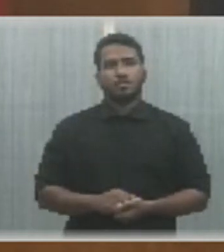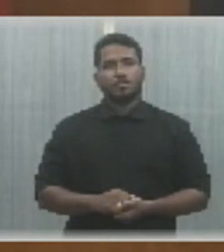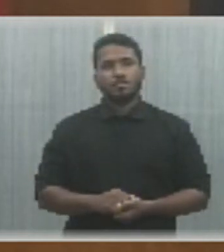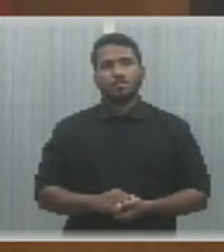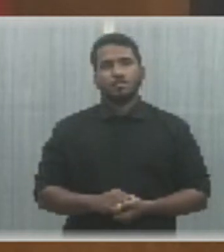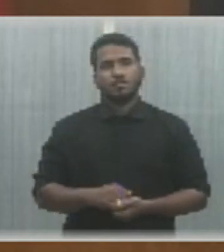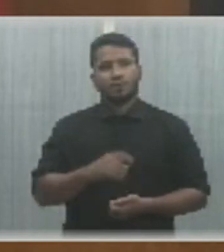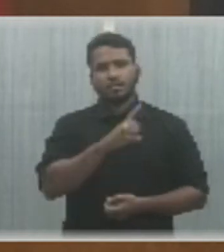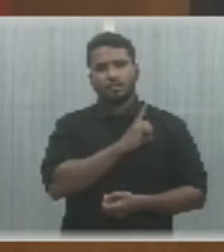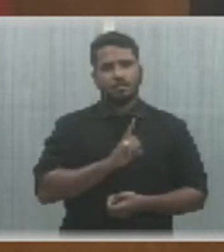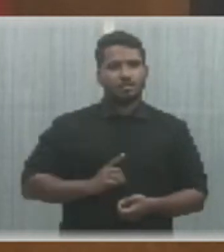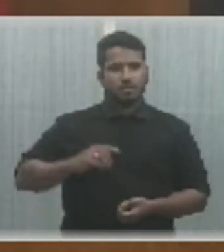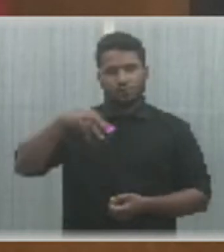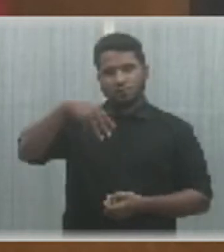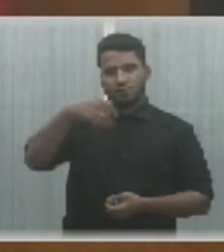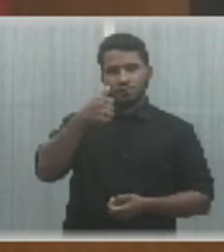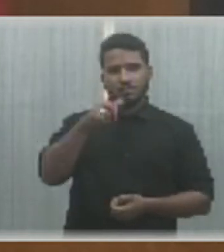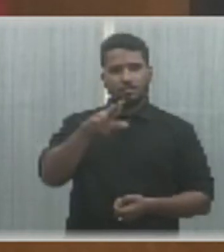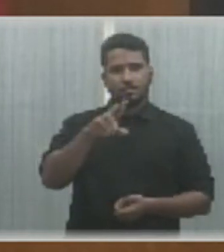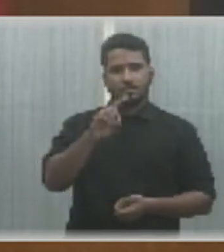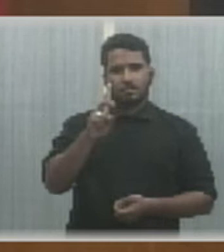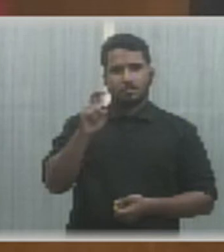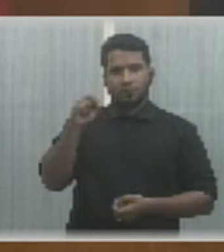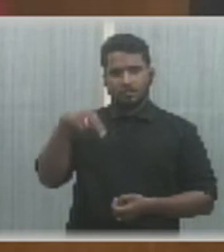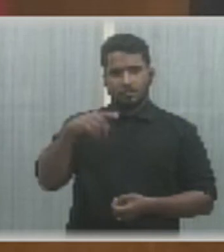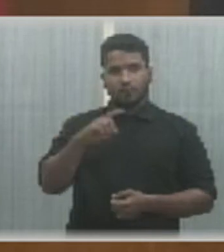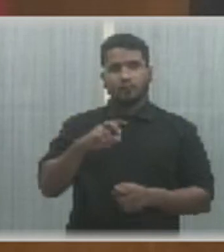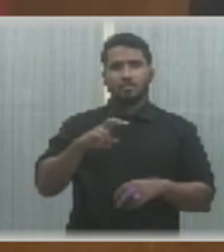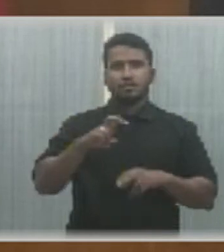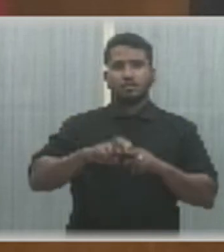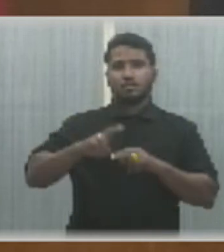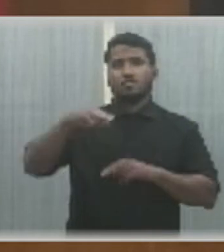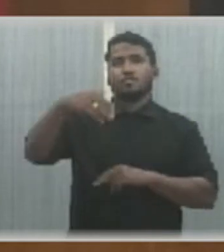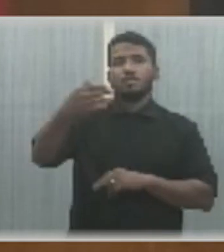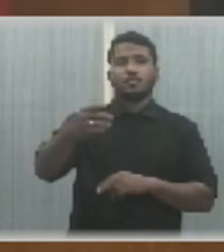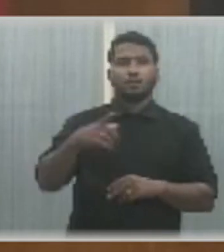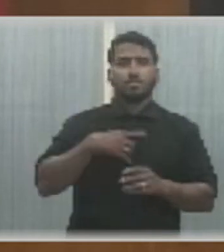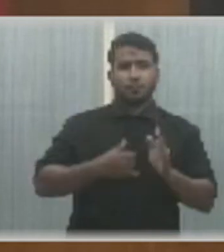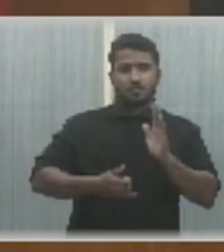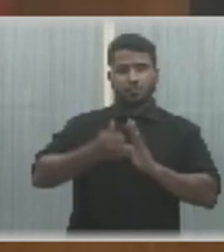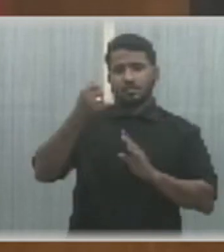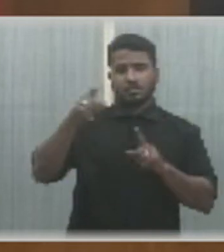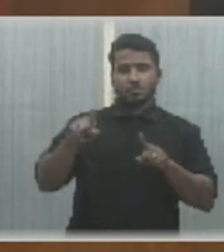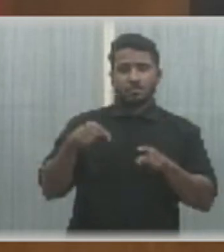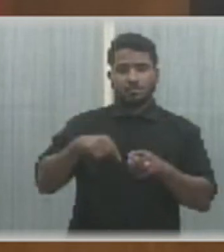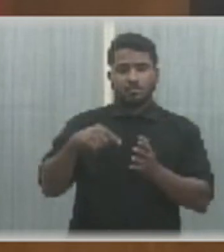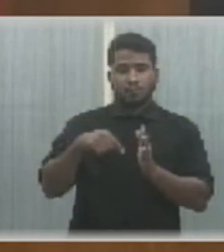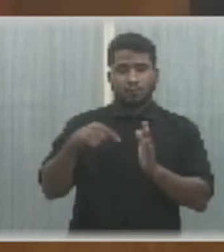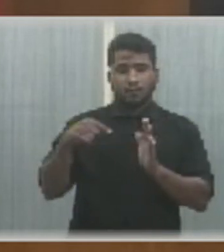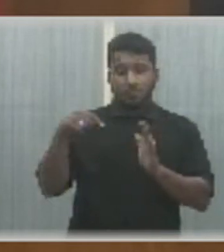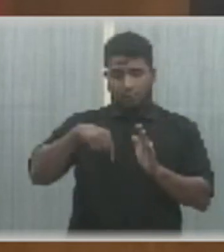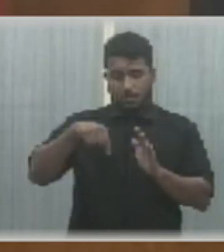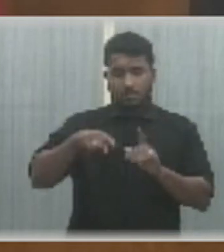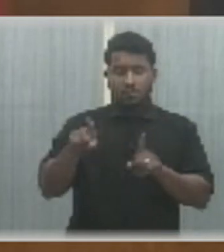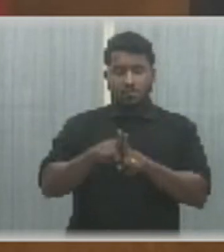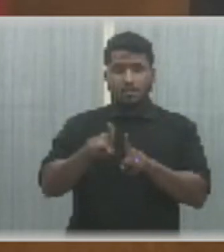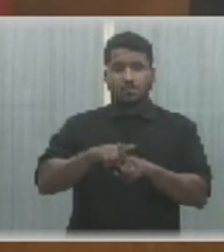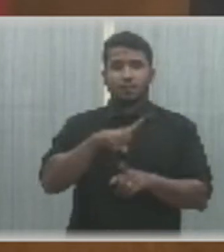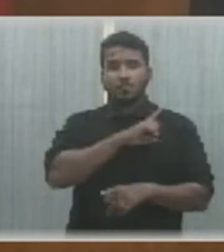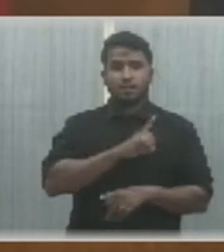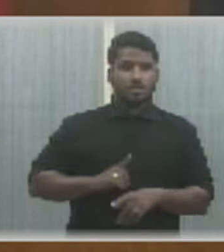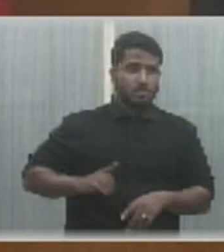o deputado Marlon está ali atrás. Aqui está escrito também a deputada Tereza Brito.